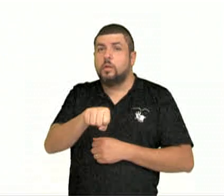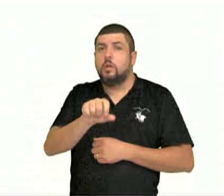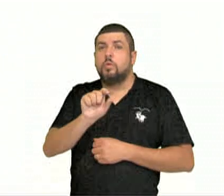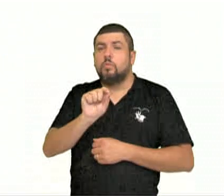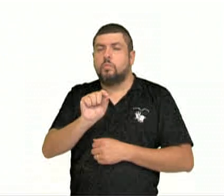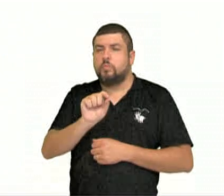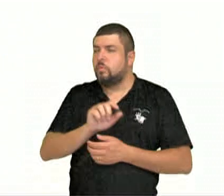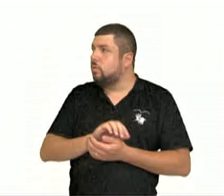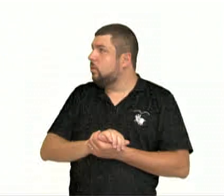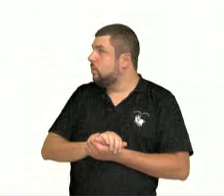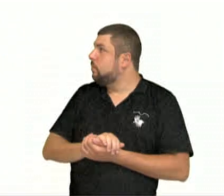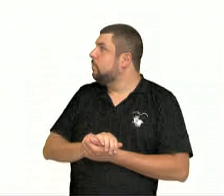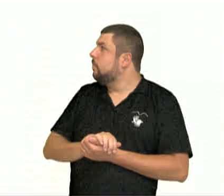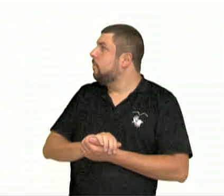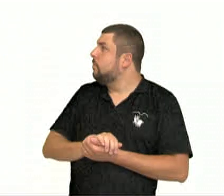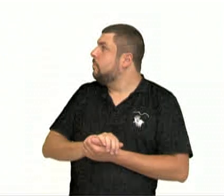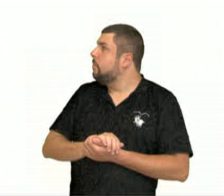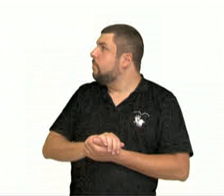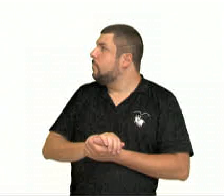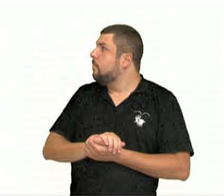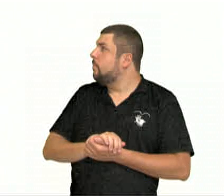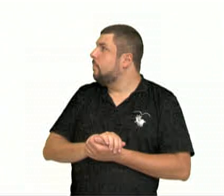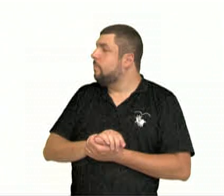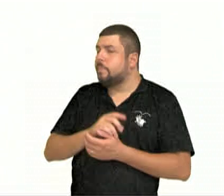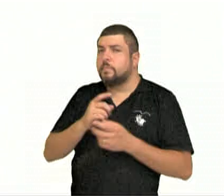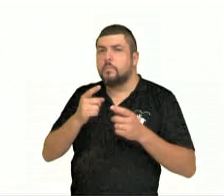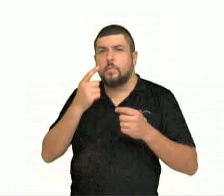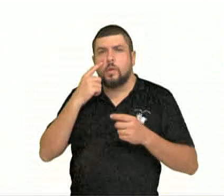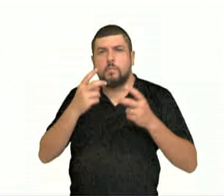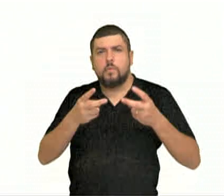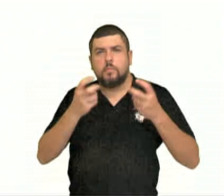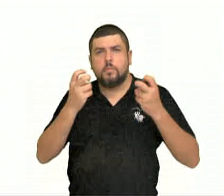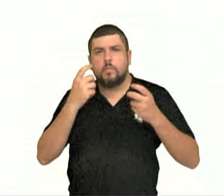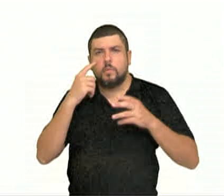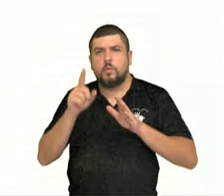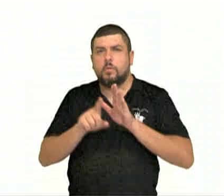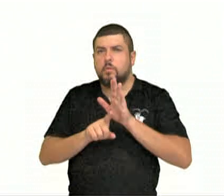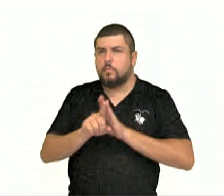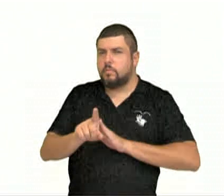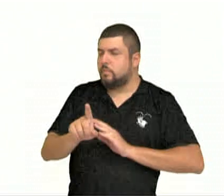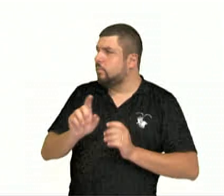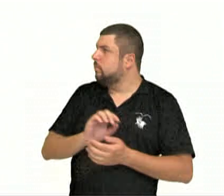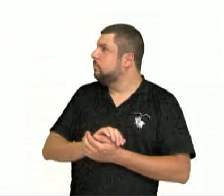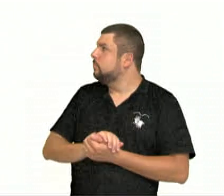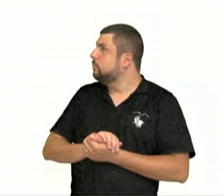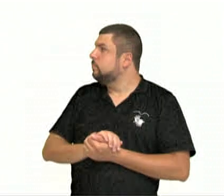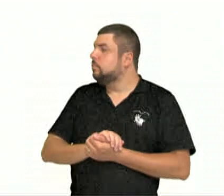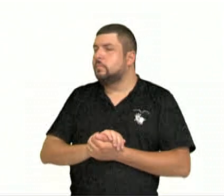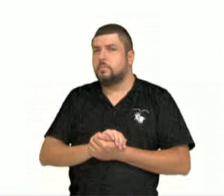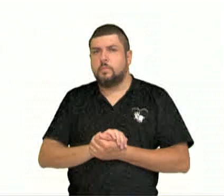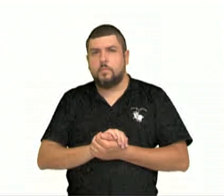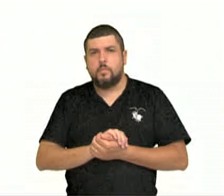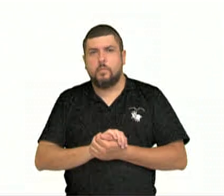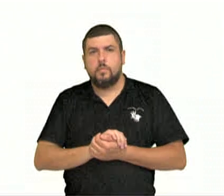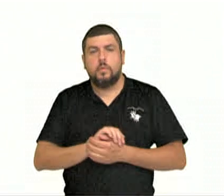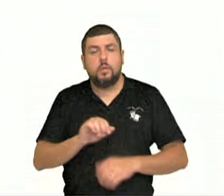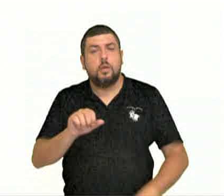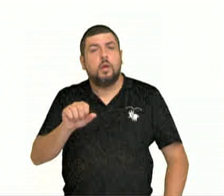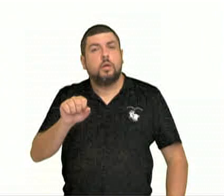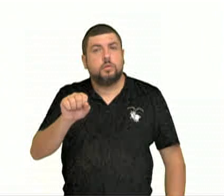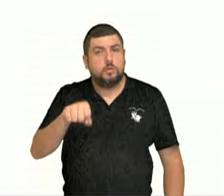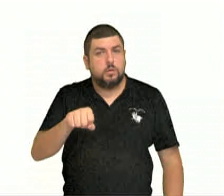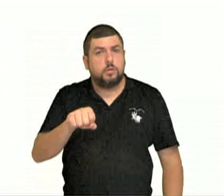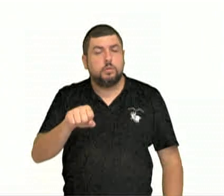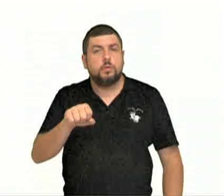estes conselhos hechos em forma de proibições são mais convincentes? Para mim, sim, chama mais atenção,